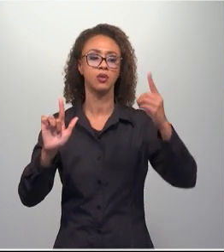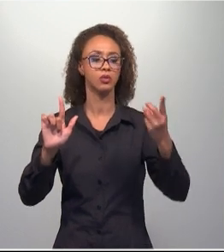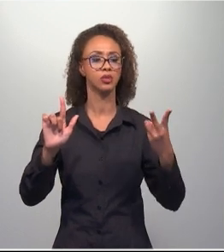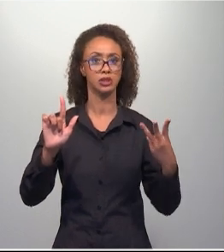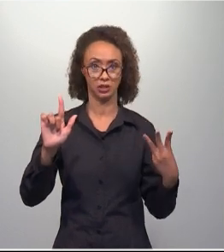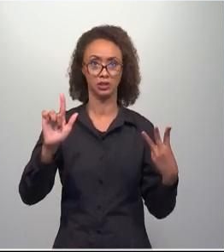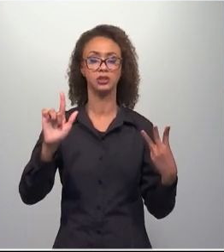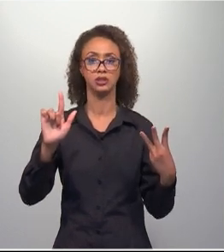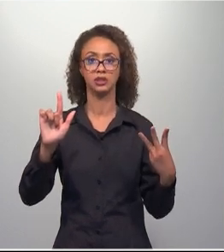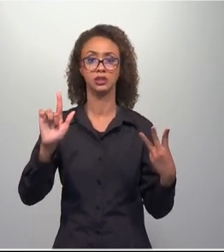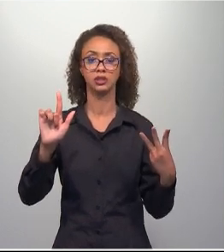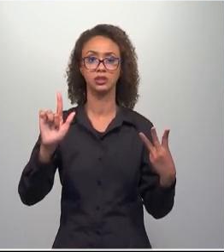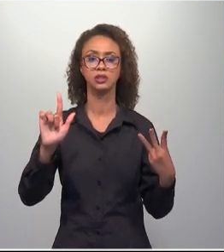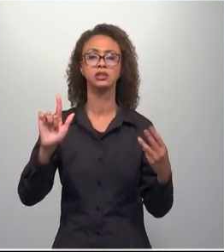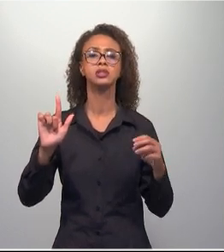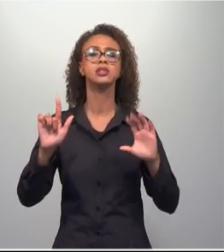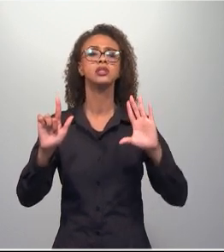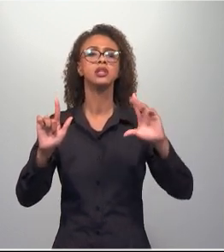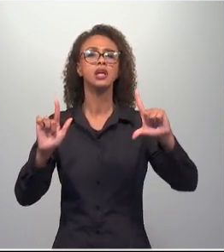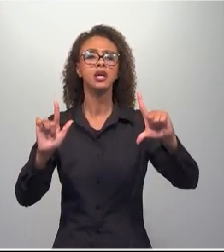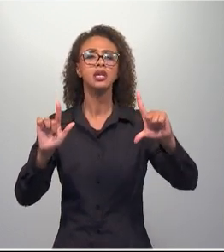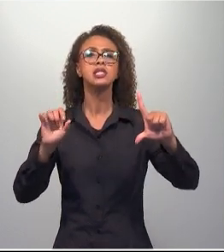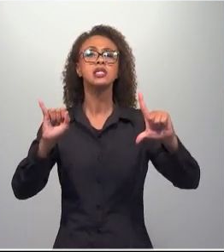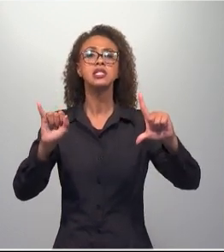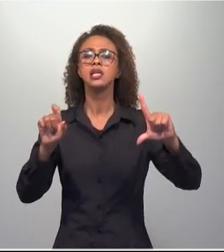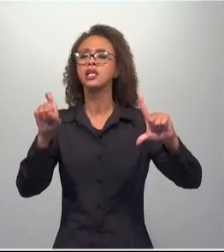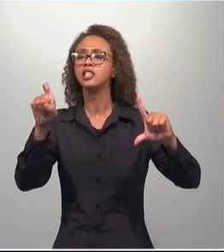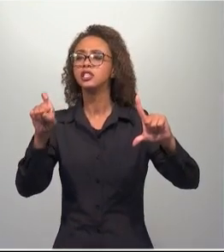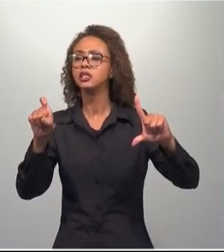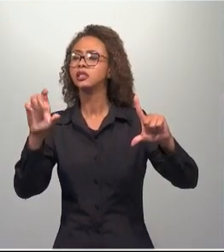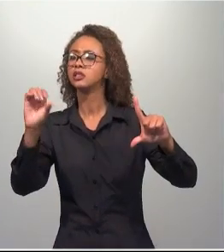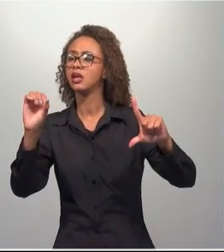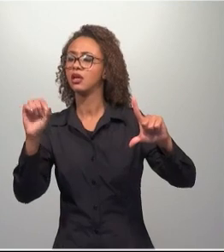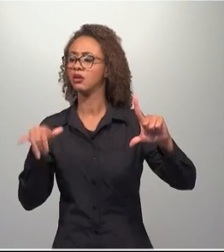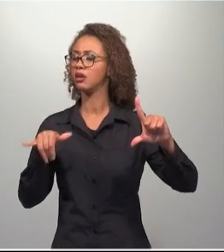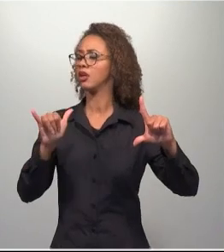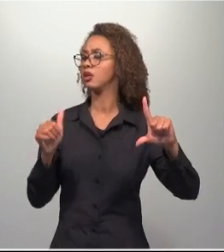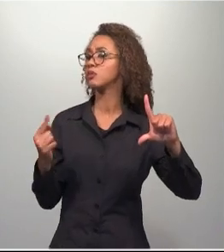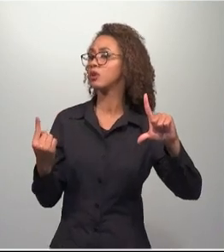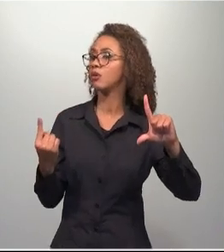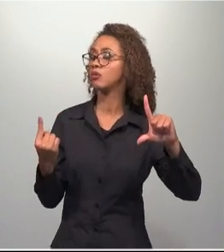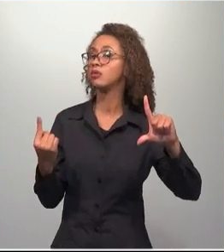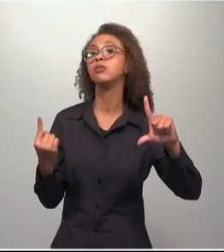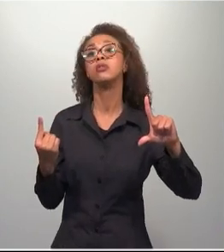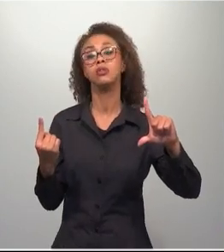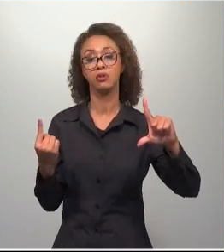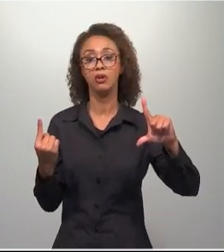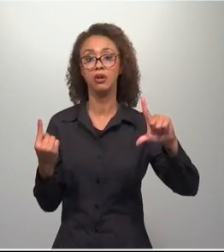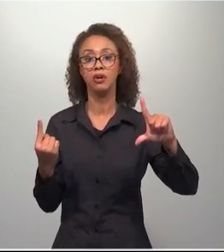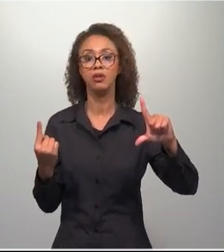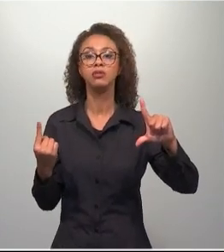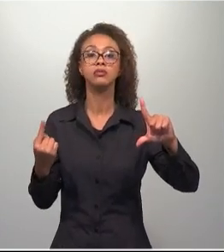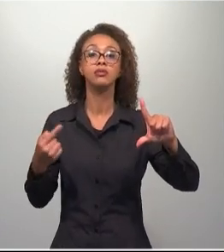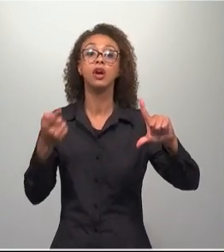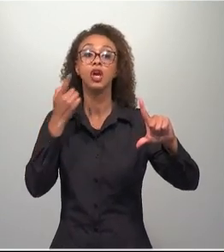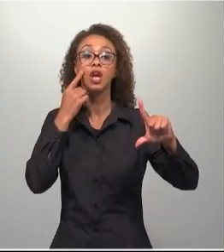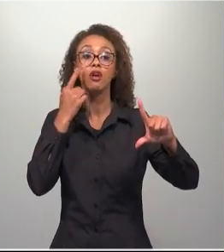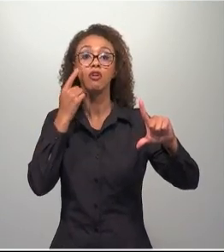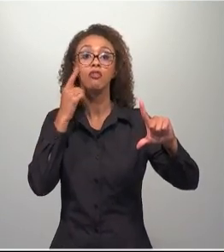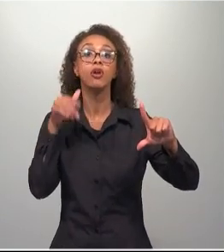3x for 0 y forum é a minha variável b que vai está assinalada com nível lógico